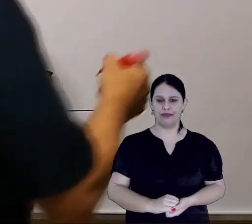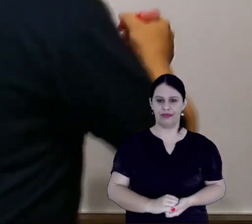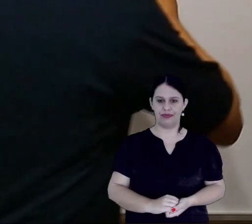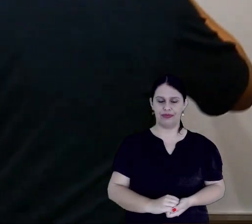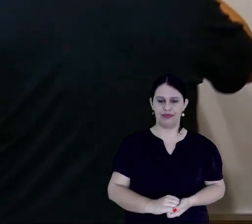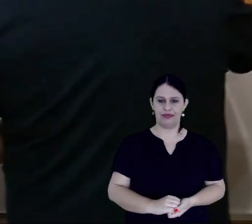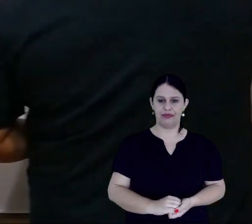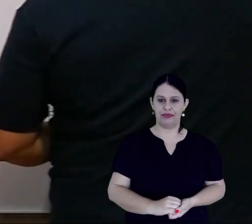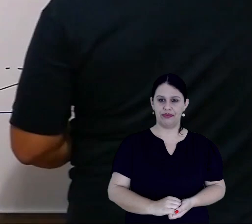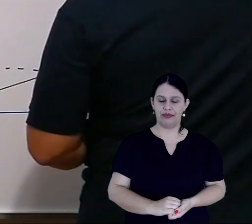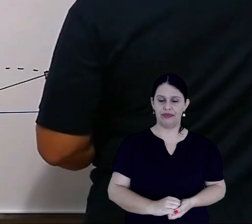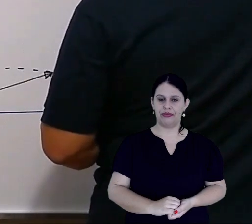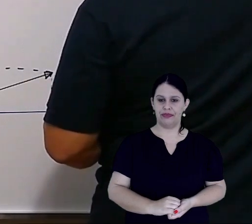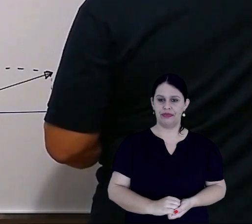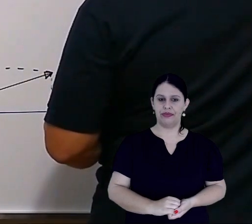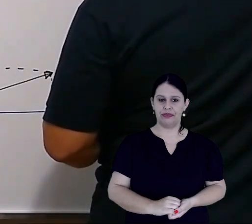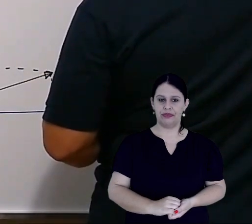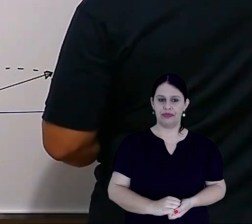Vai dar o vetor